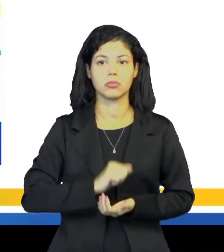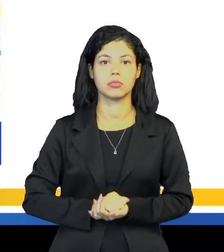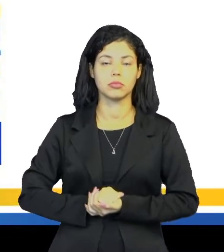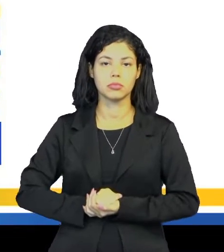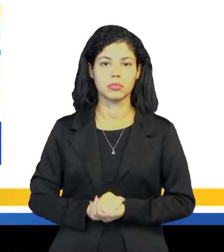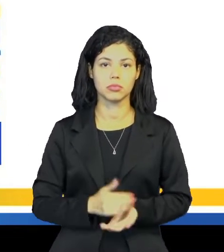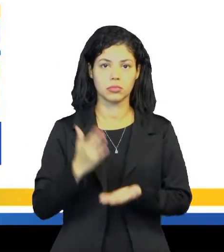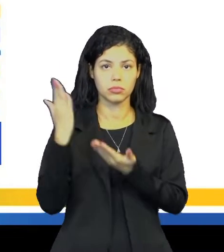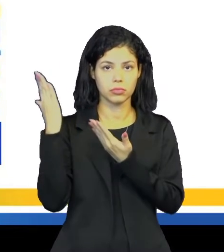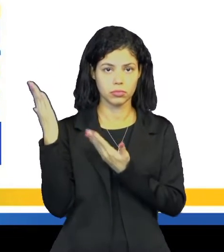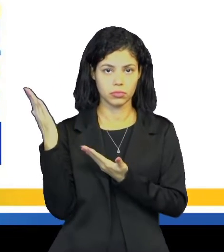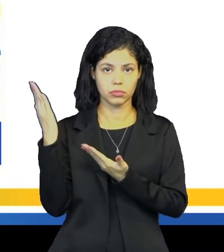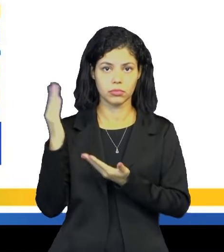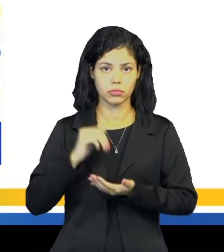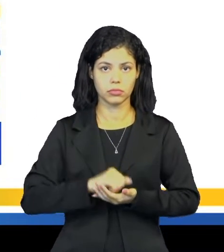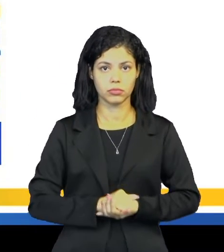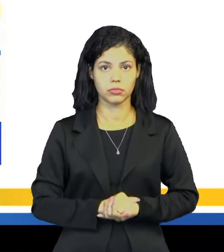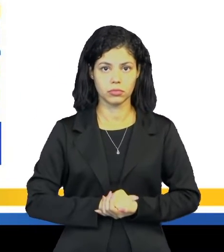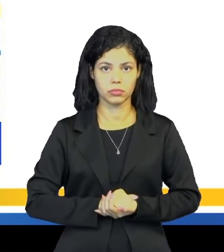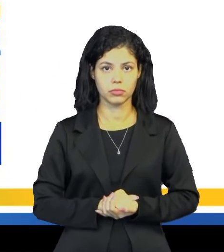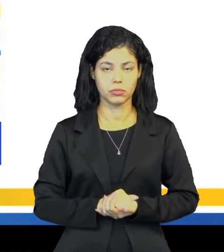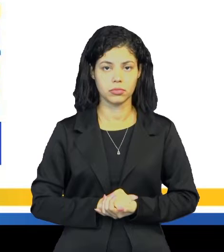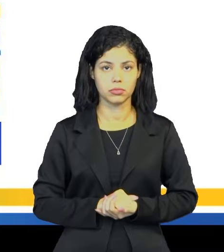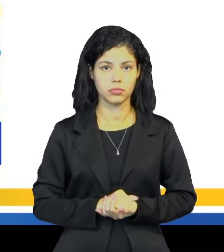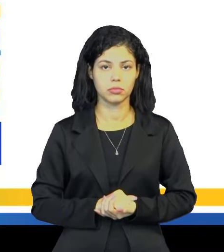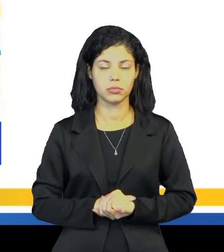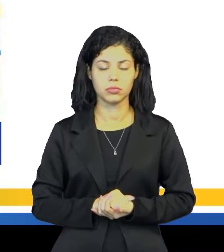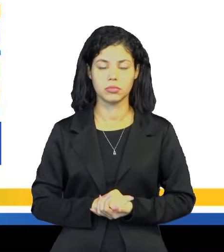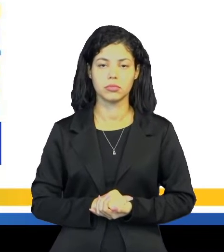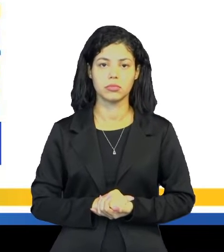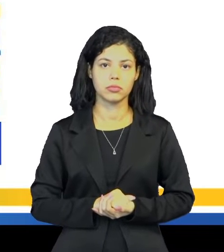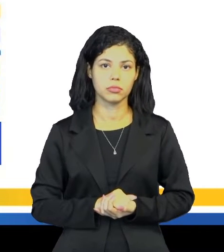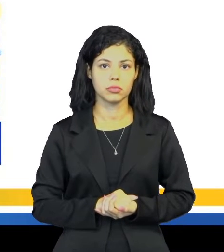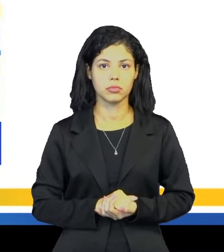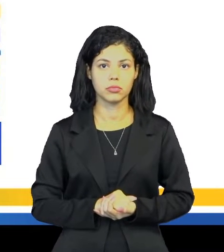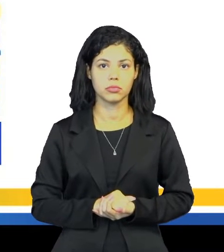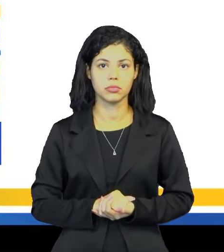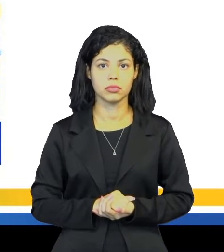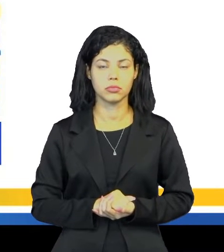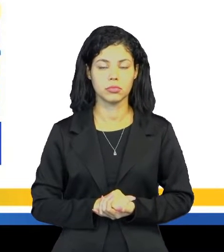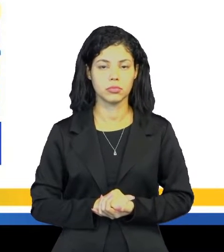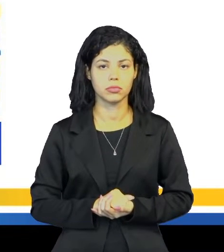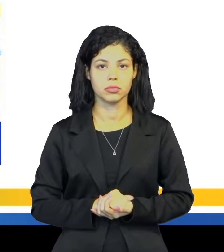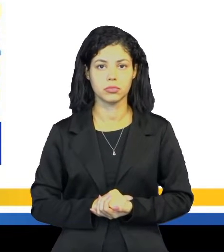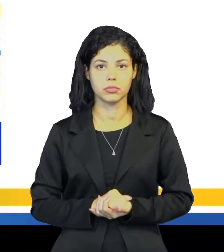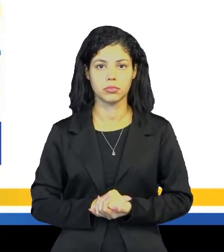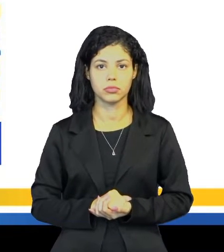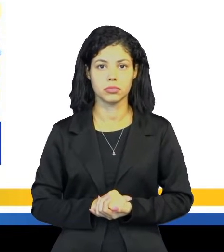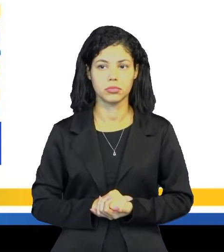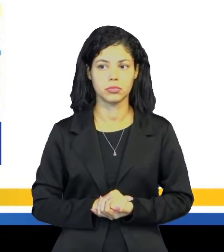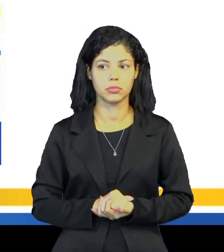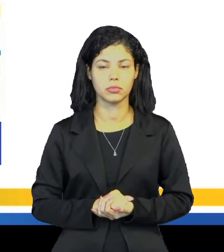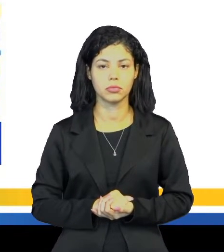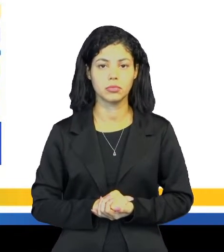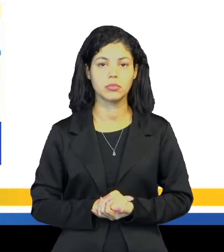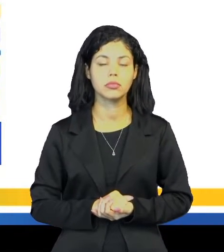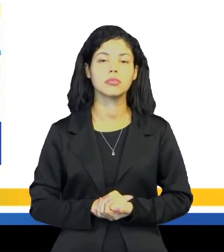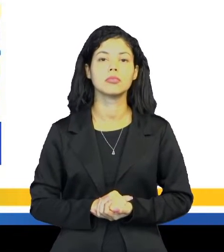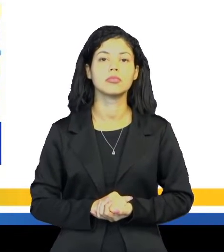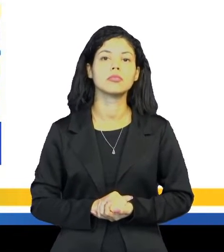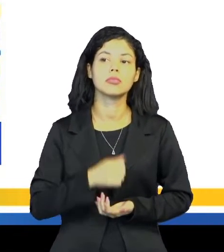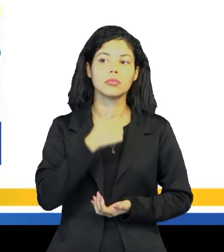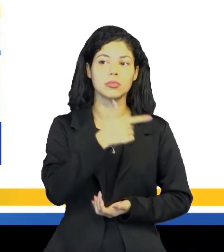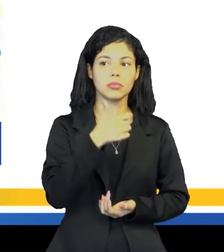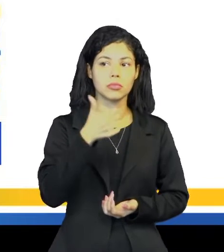Guiné Equatorial, Uruguai, Porto Rico, Peru, Paraguai, Panamá, Nicarágua, México, Guatemala, Equador e Argentina, né? Então